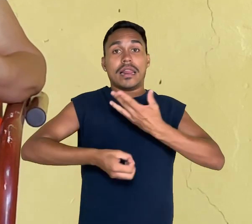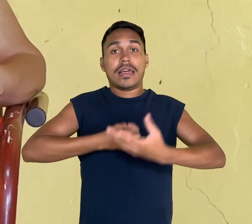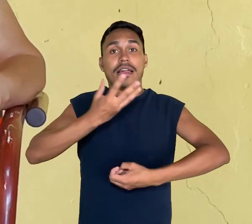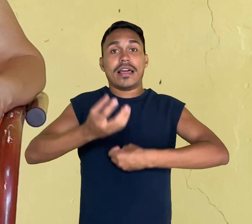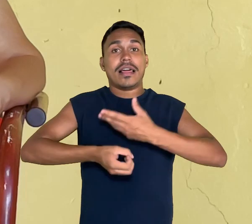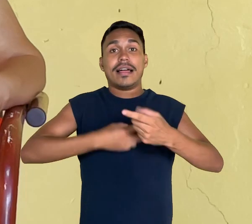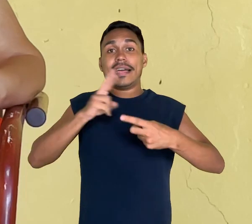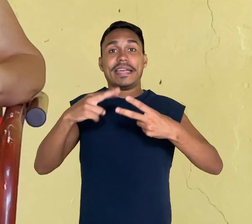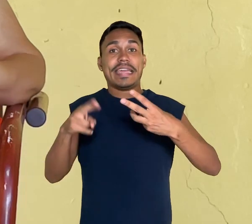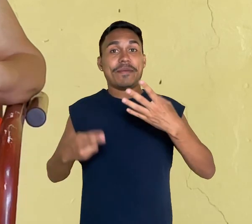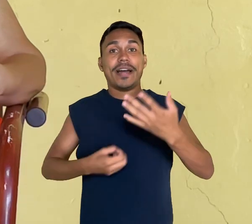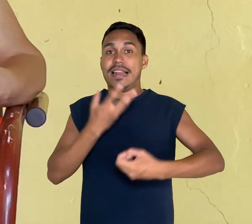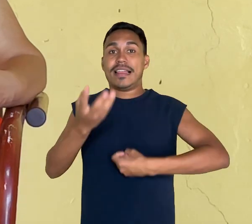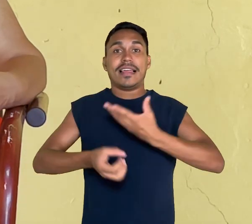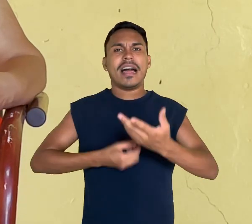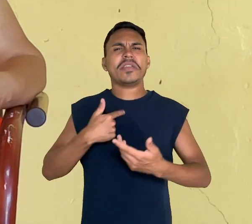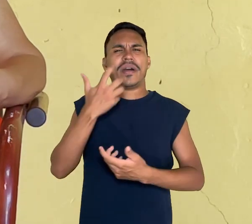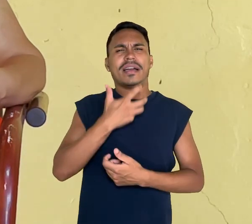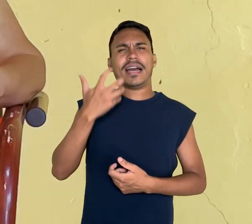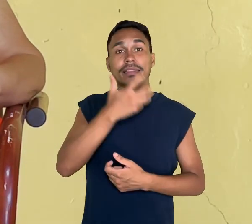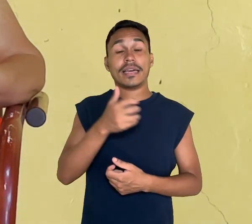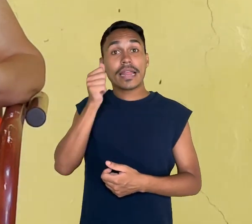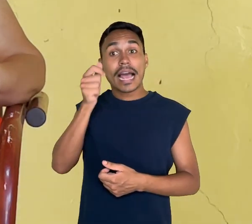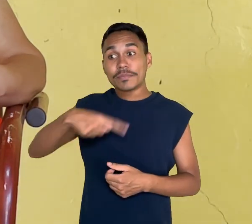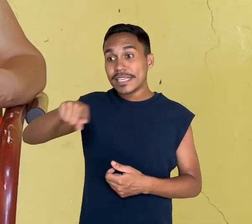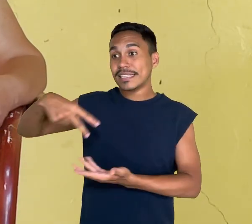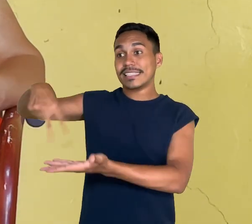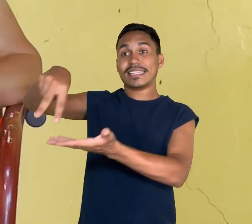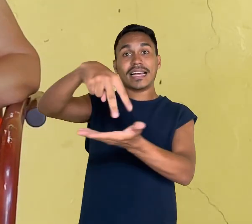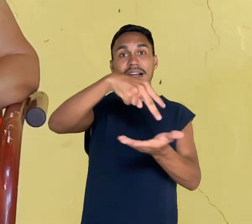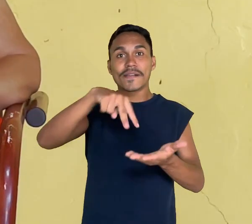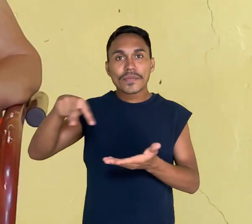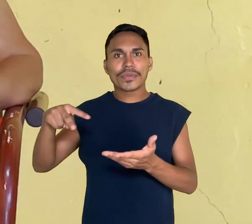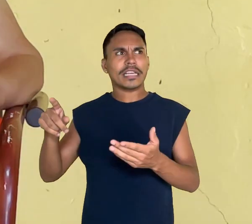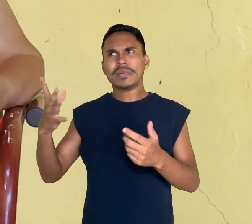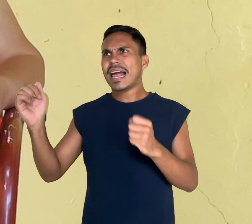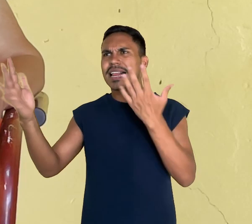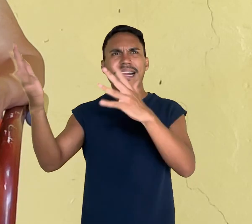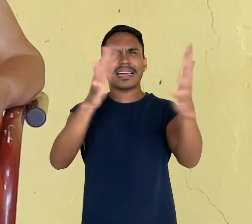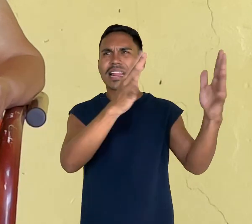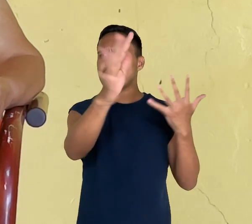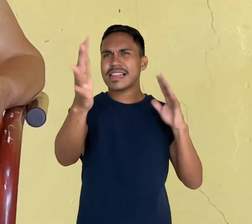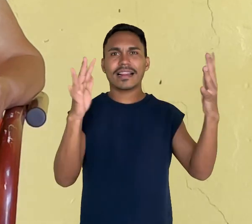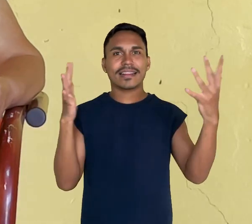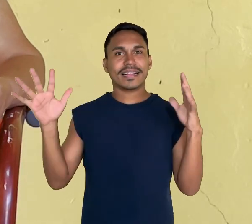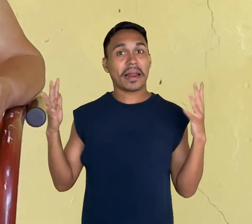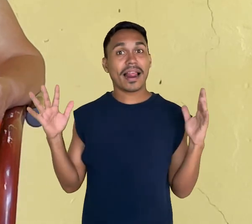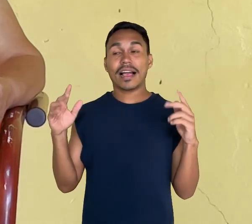da outra, e eu cantando, e essas meninas dançando, e o povo batia palma, daqui a pouco estava todo mundo dançando